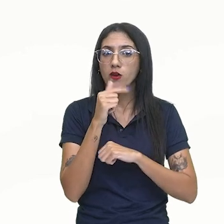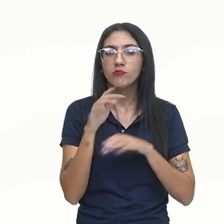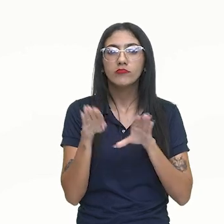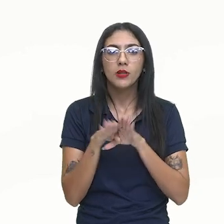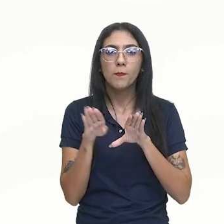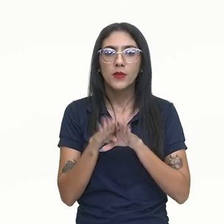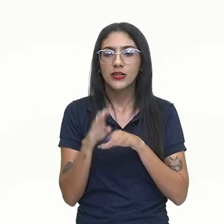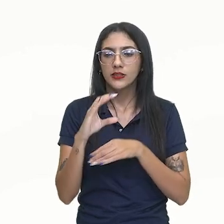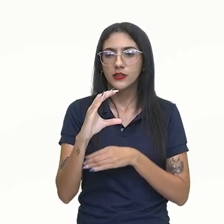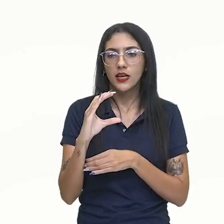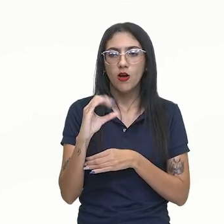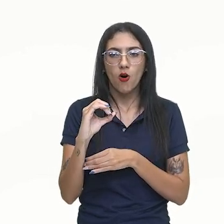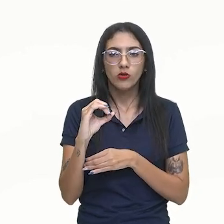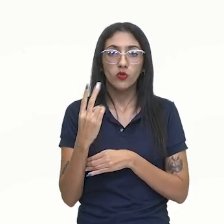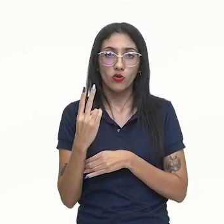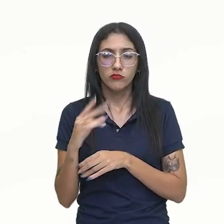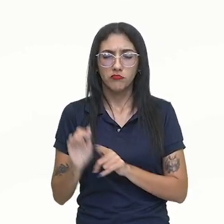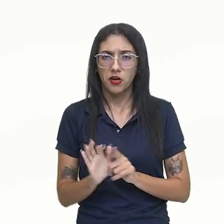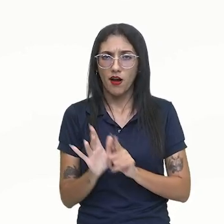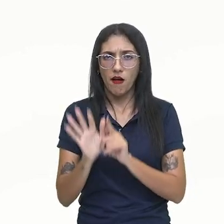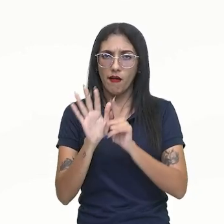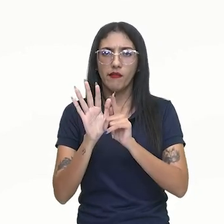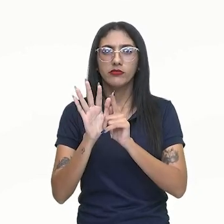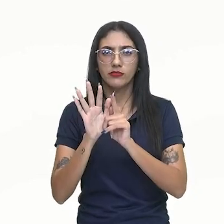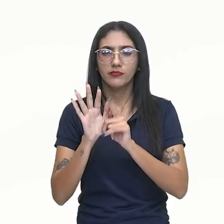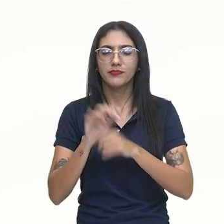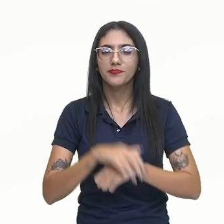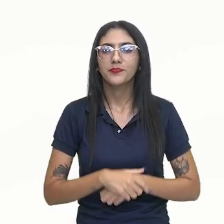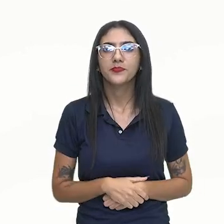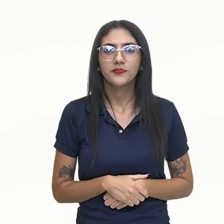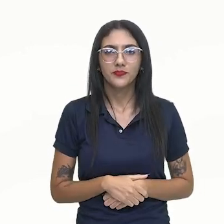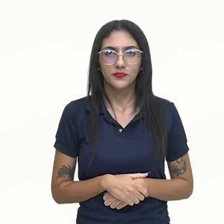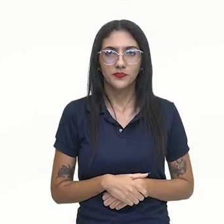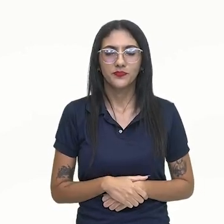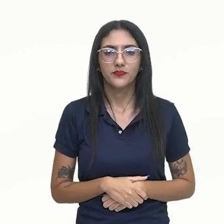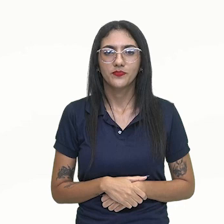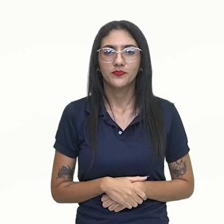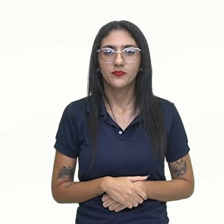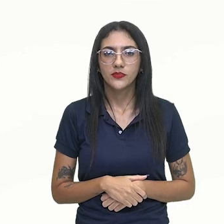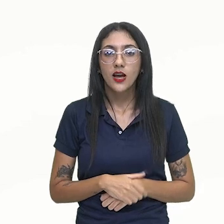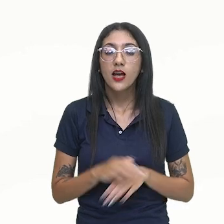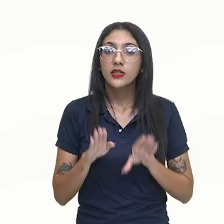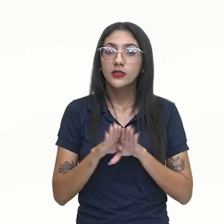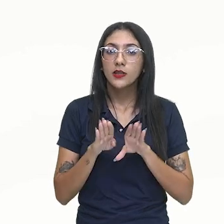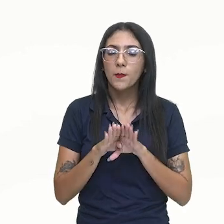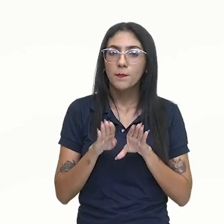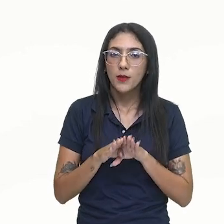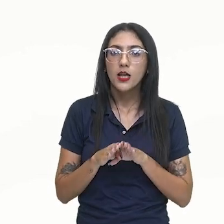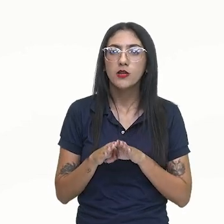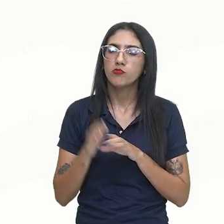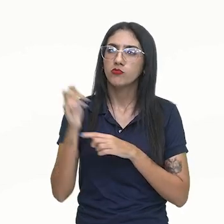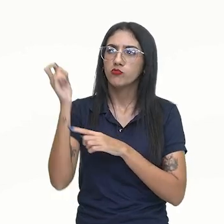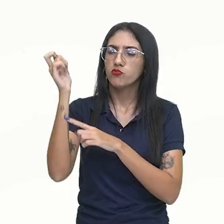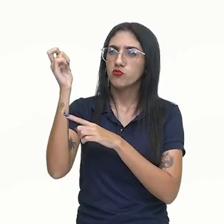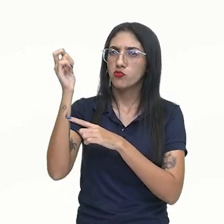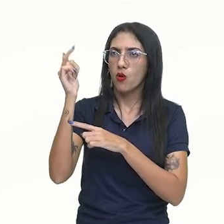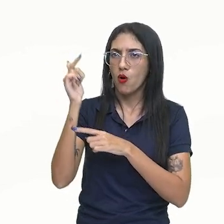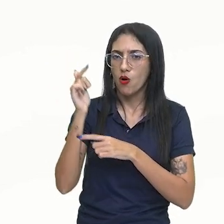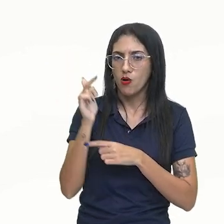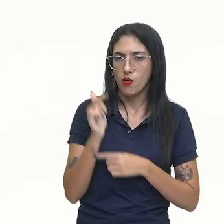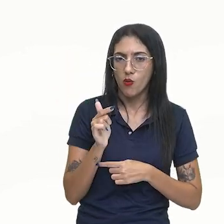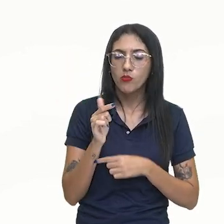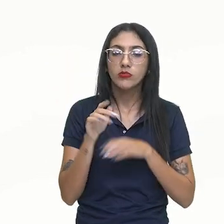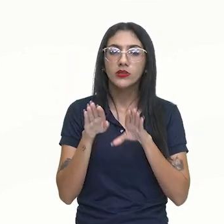de carbono, ou gás carbônico, como você queira chamar, né, com a presença da luz e também com